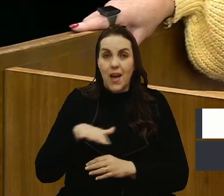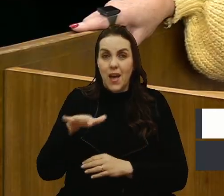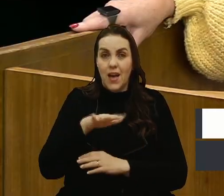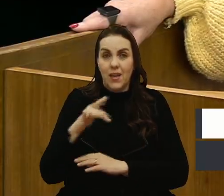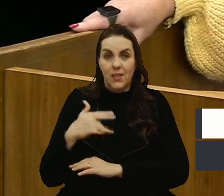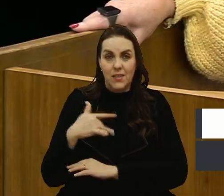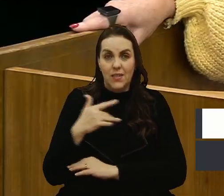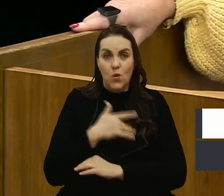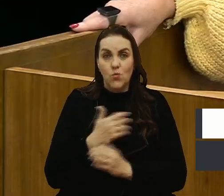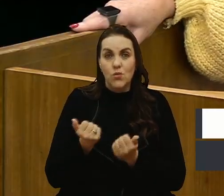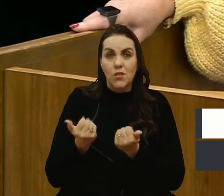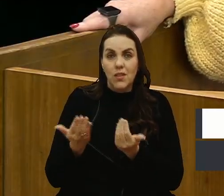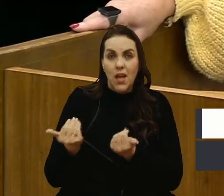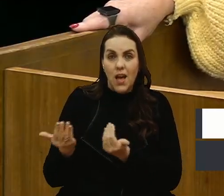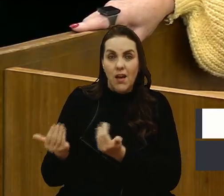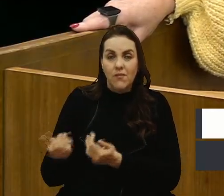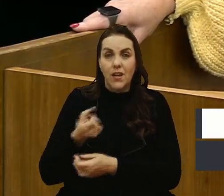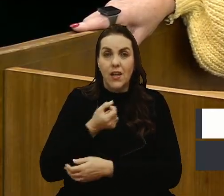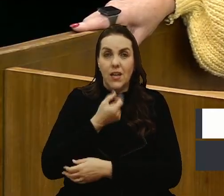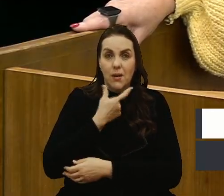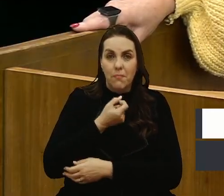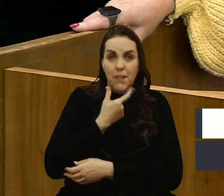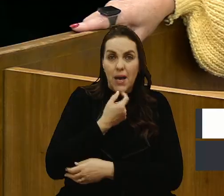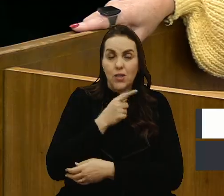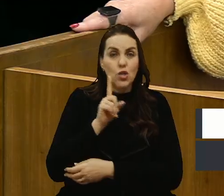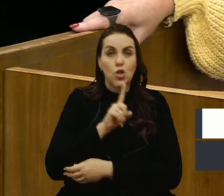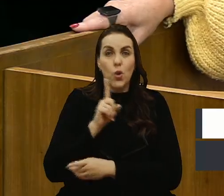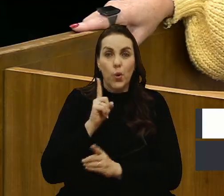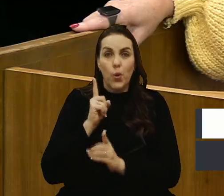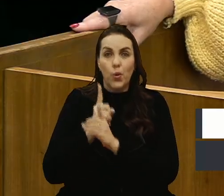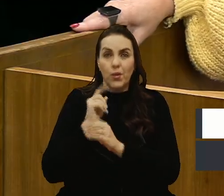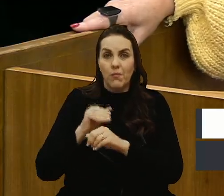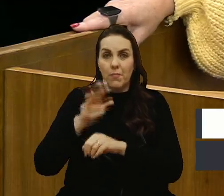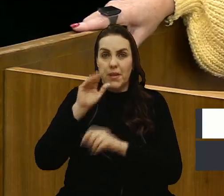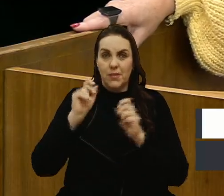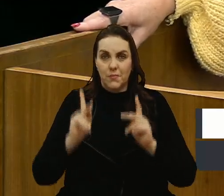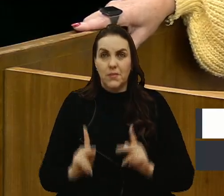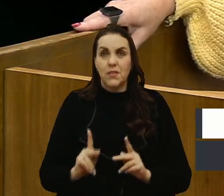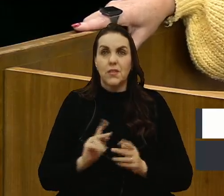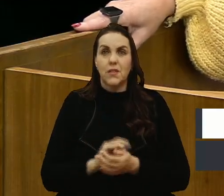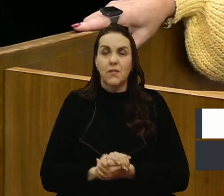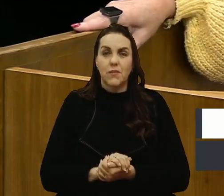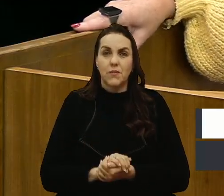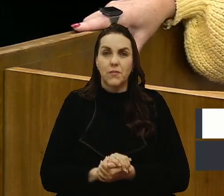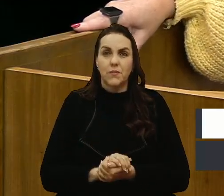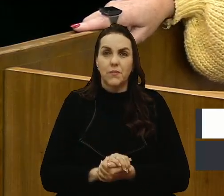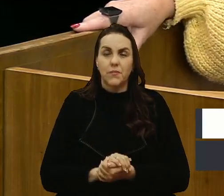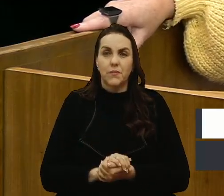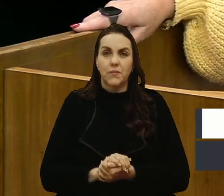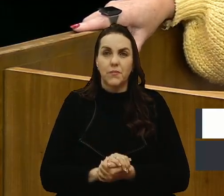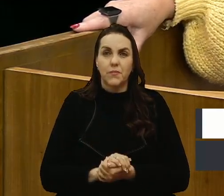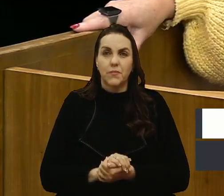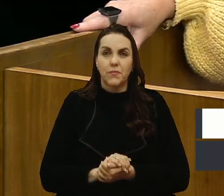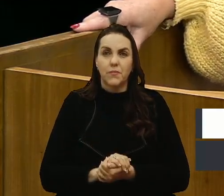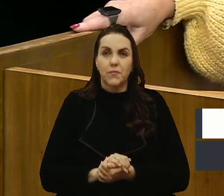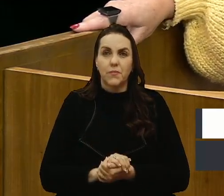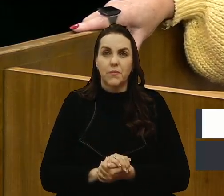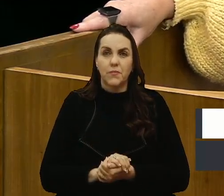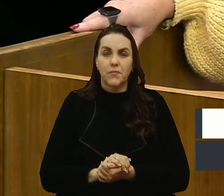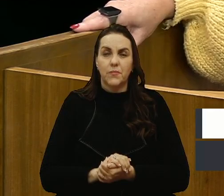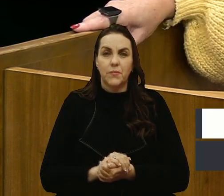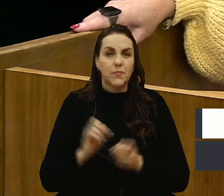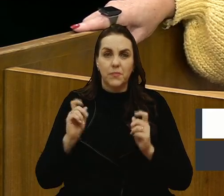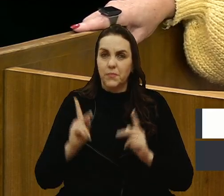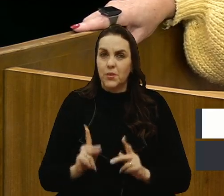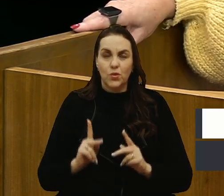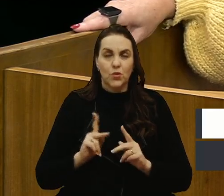dava medicação, encontrava mais as pessoas. Se possível. Se possível, vereador. As pessoas não